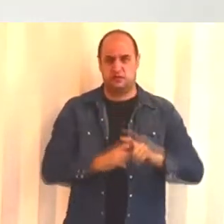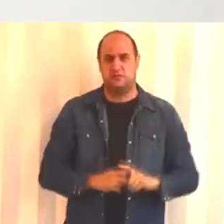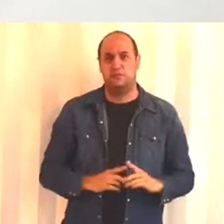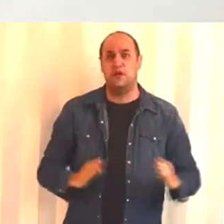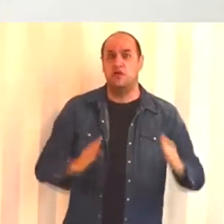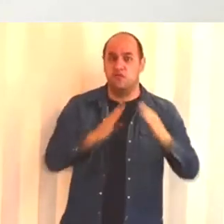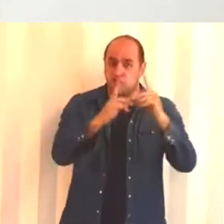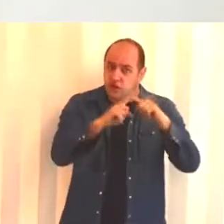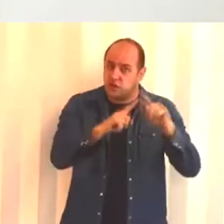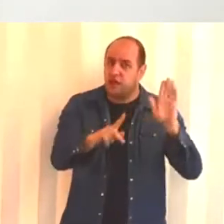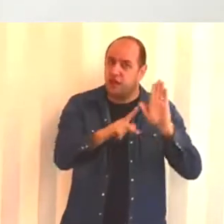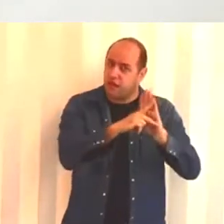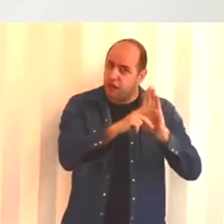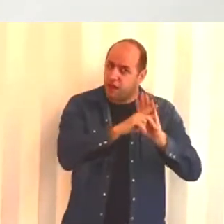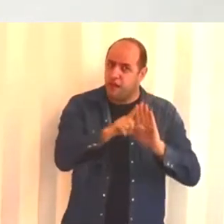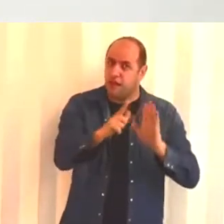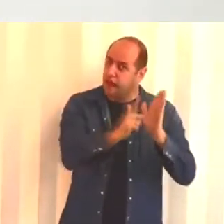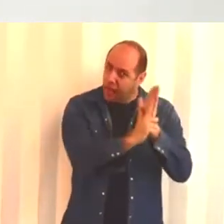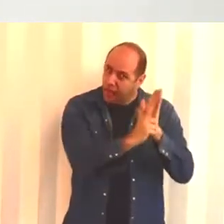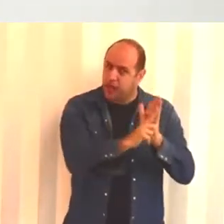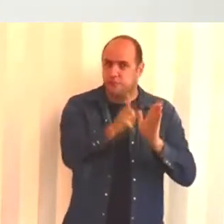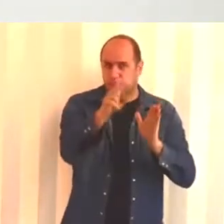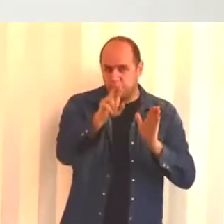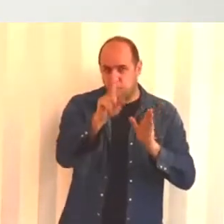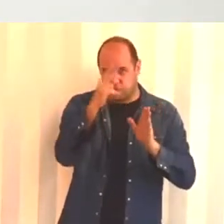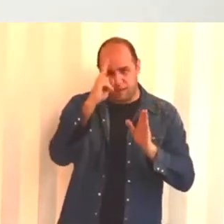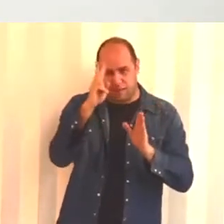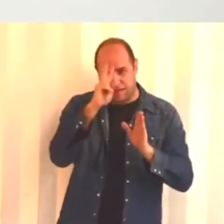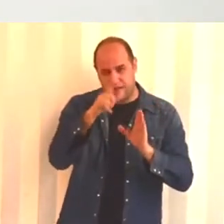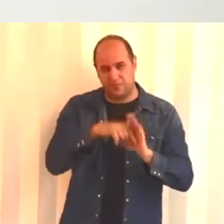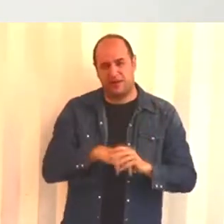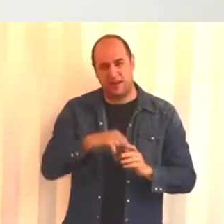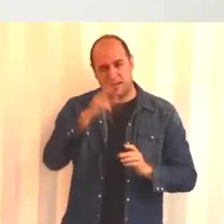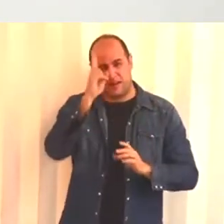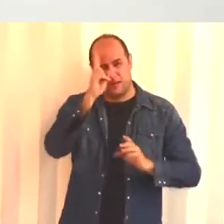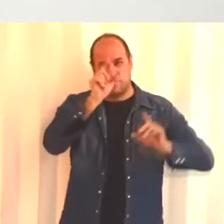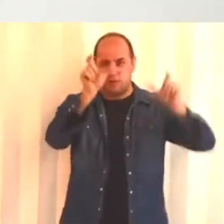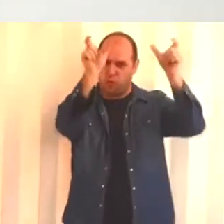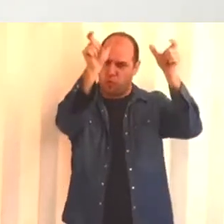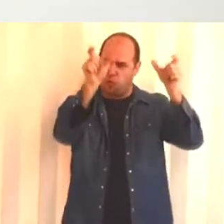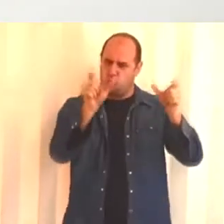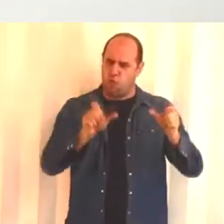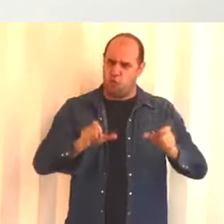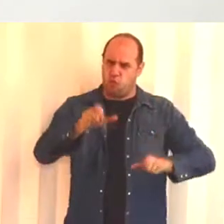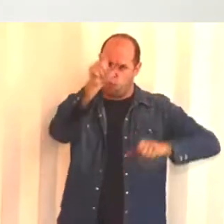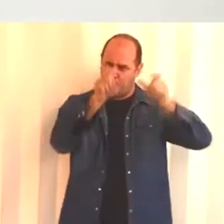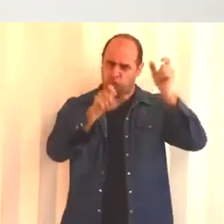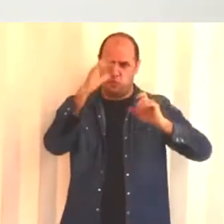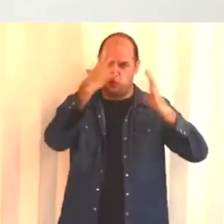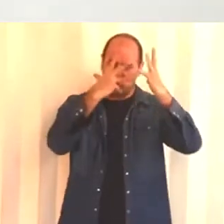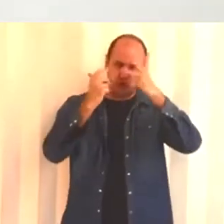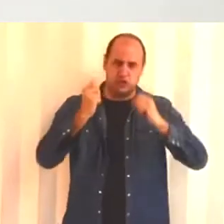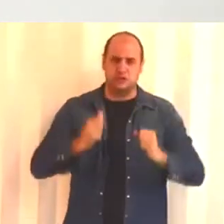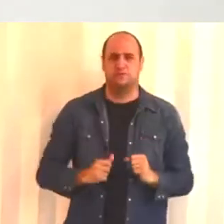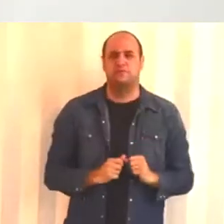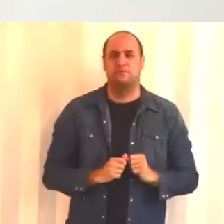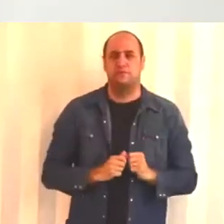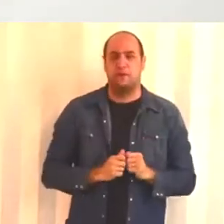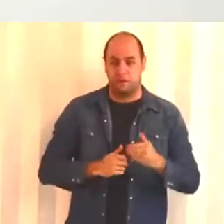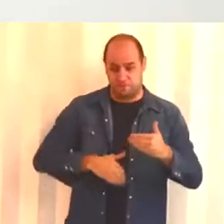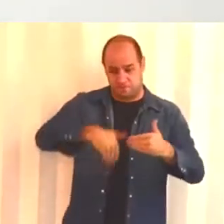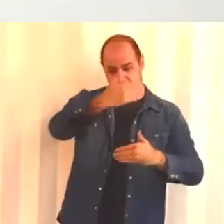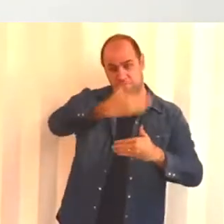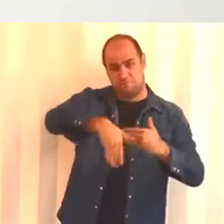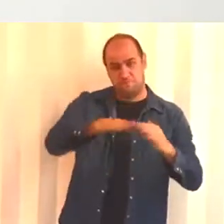igreja presbiteriana da Lapa, como você imaginar como ela é, talvez você lembre da fachada da igreja. E na frente da igreja você